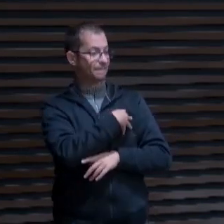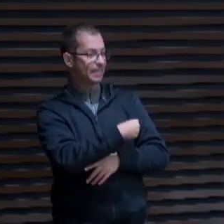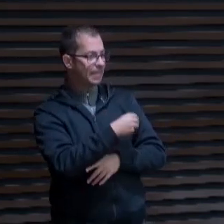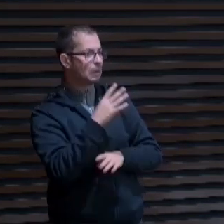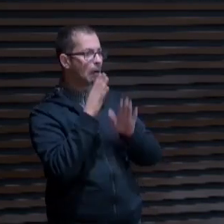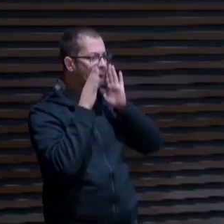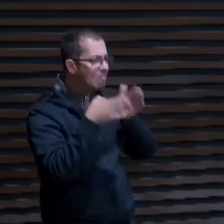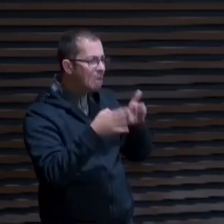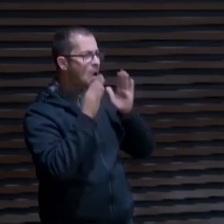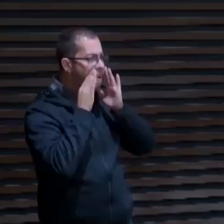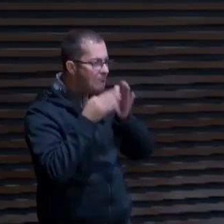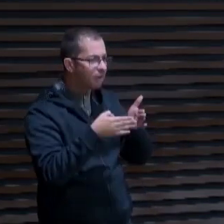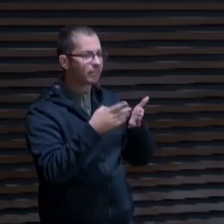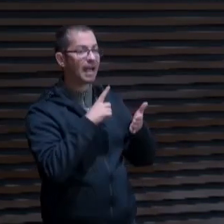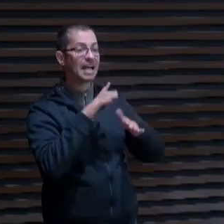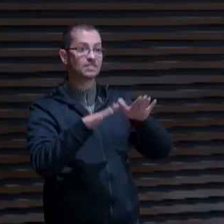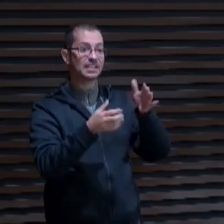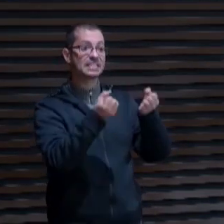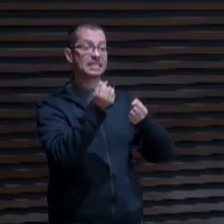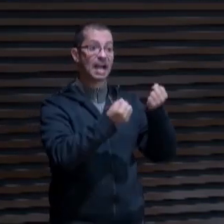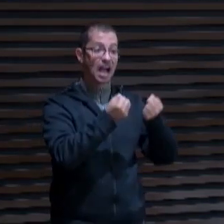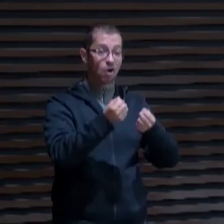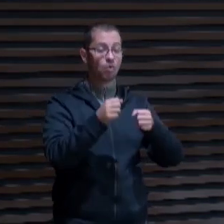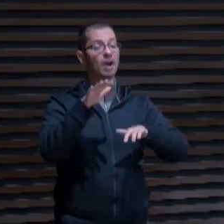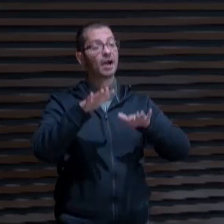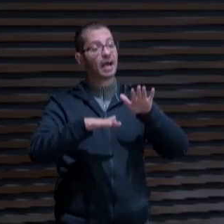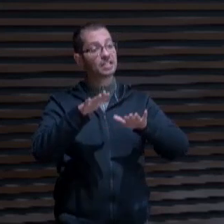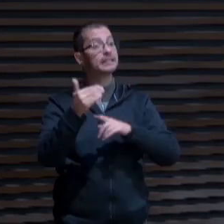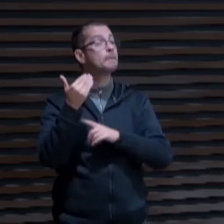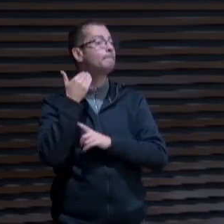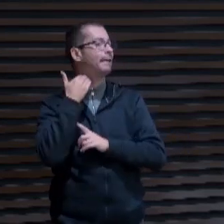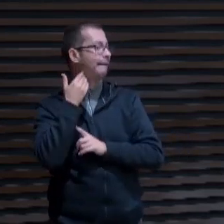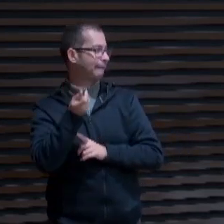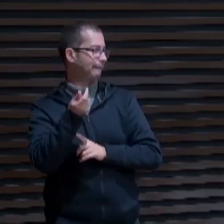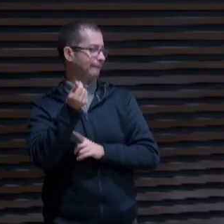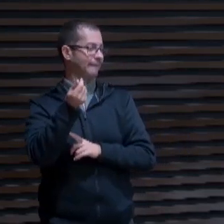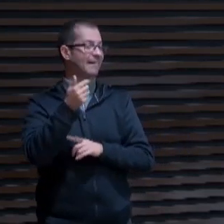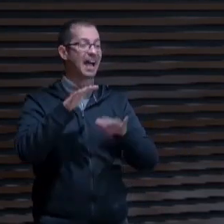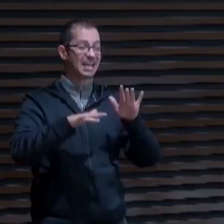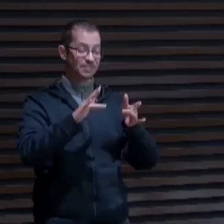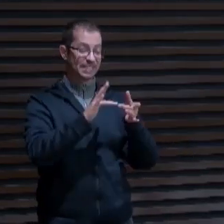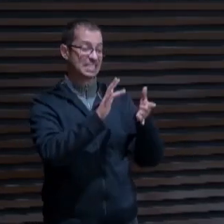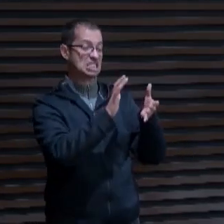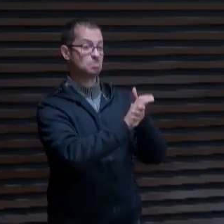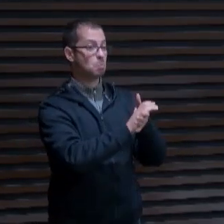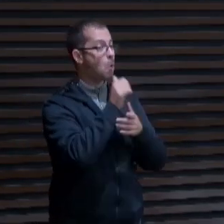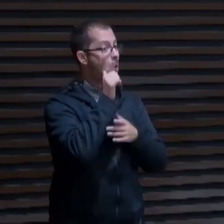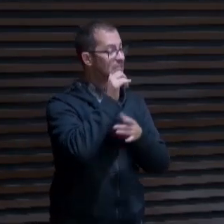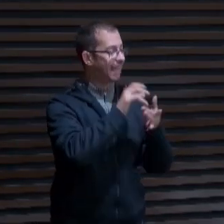casa, seu carro, pode ser a sua conta bancária, pode ser a sua esposa, pode ser qualquer coisa.